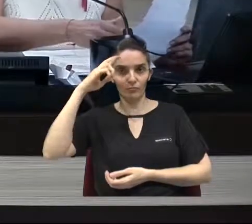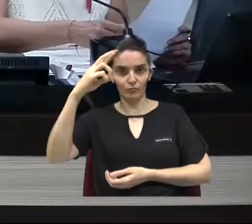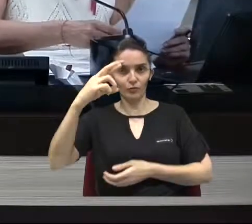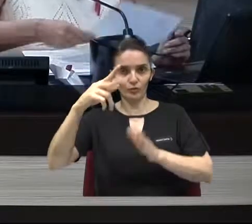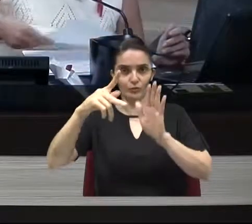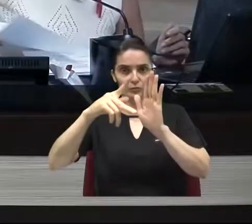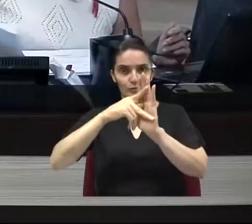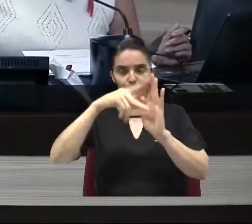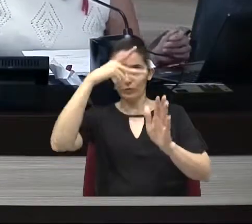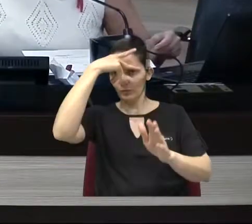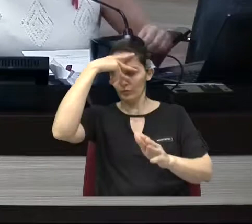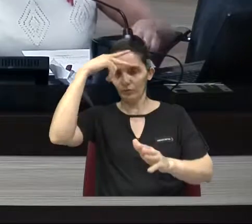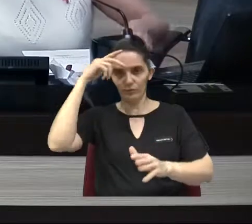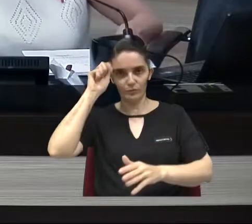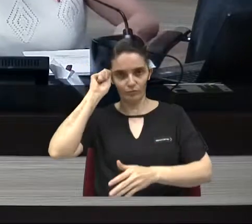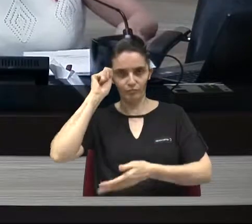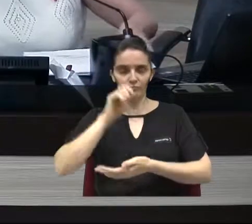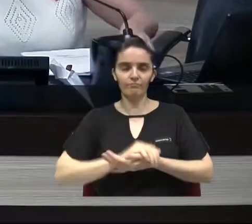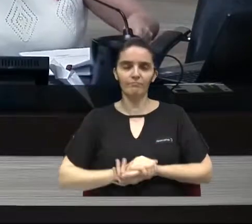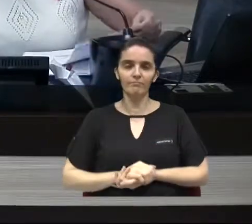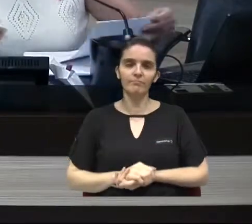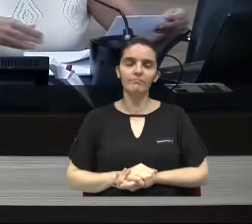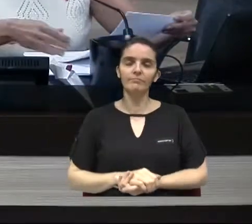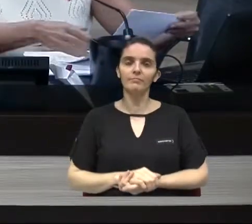chefe da Divisão de Legislativo.